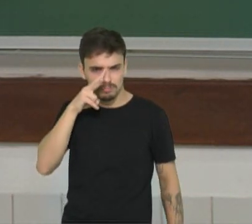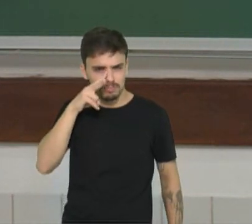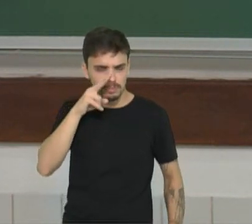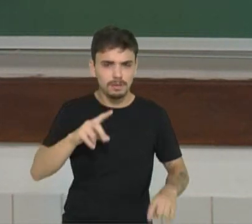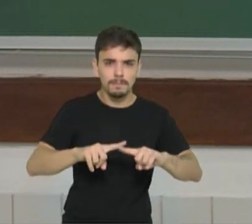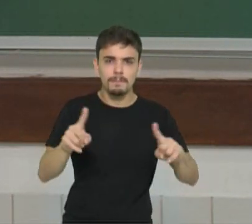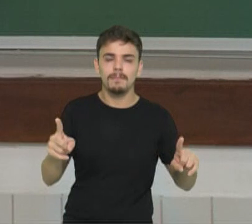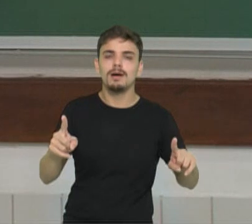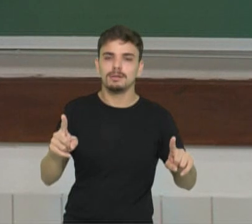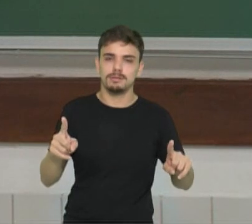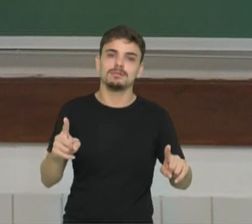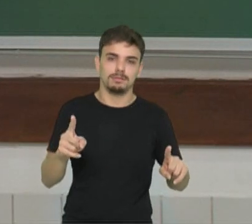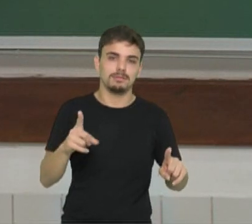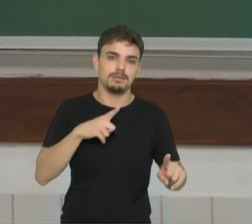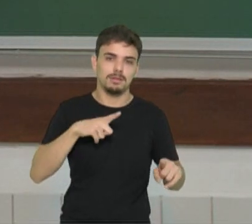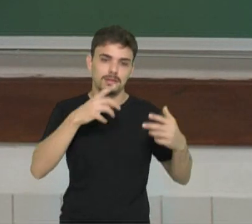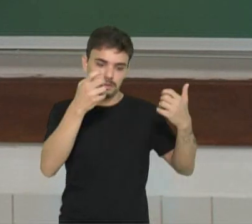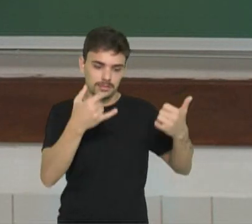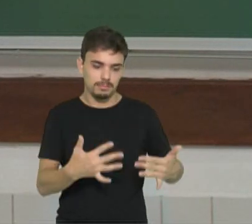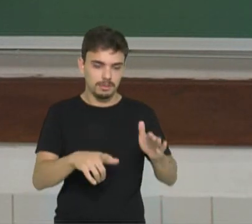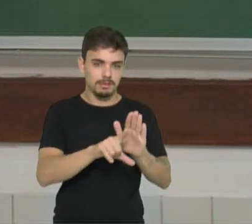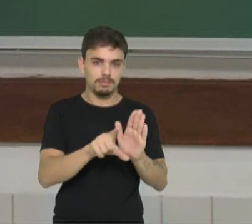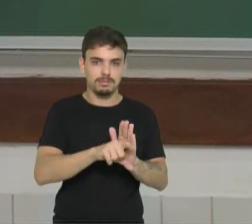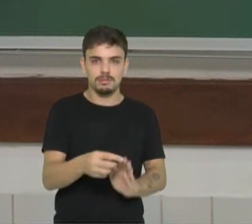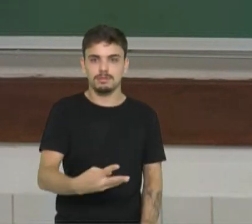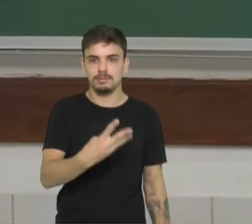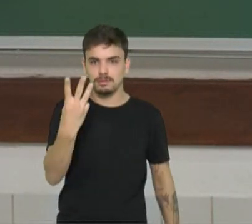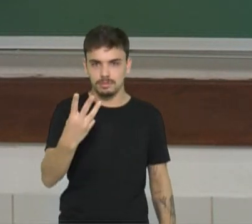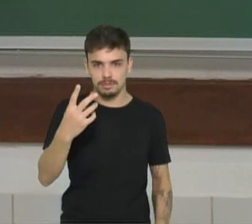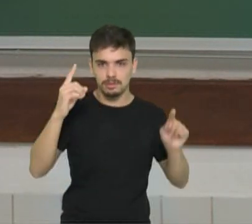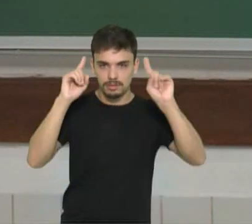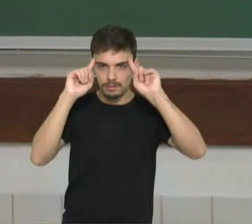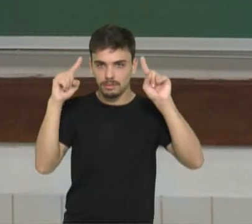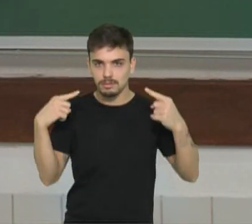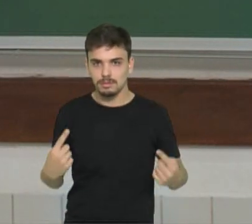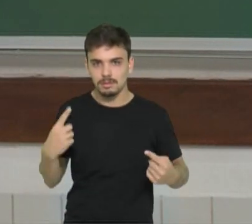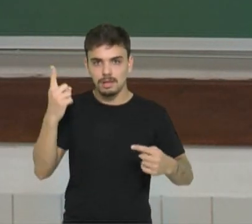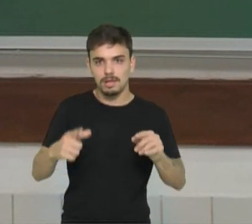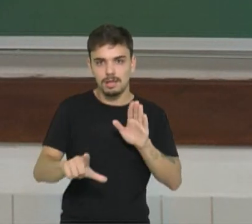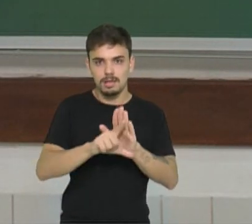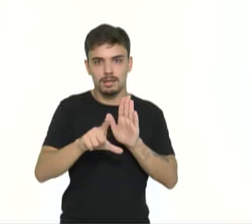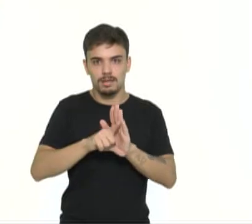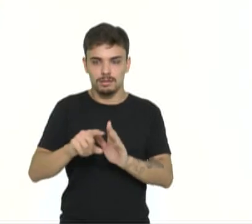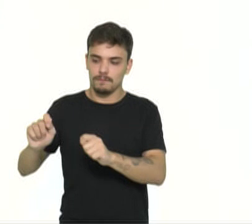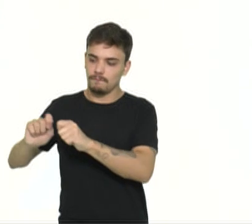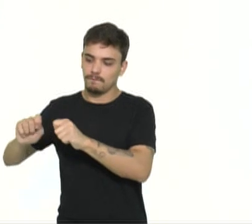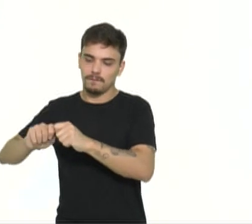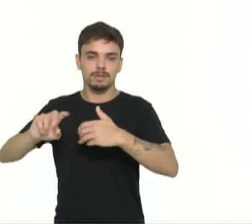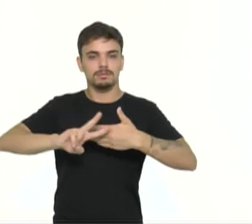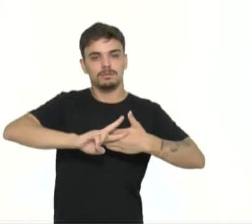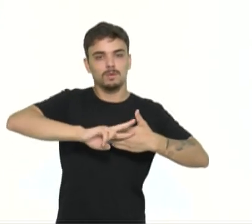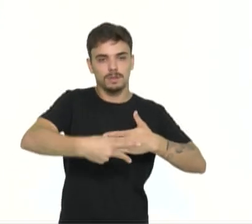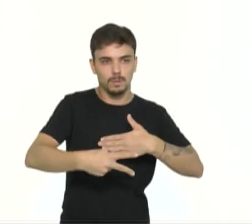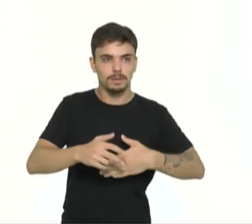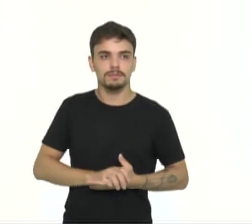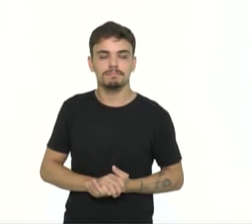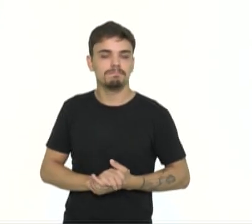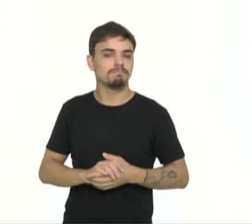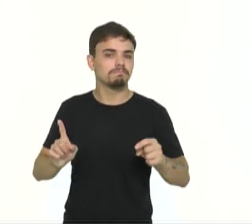opostos, ela é explicada pela terceira lei de Newton, né, conhecida como lei da ação e reação. Então, o